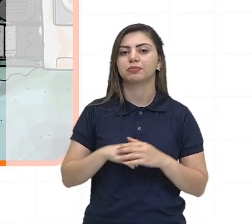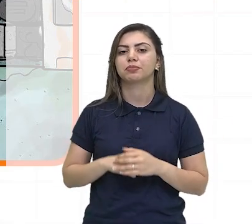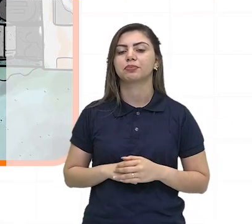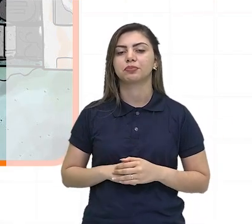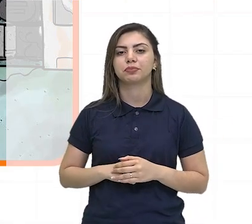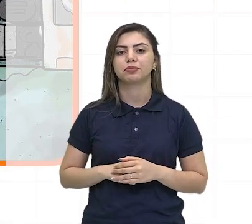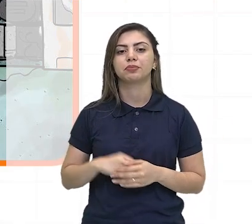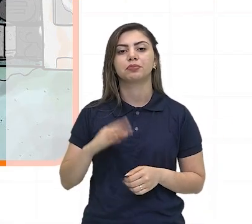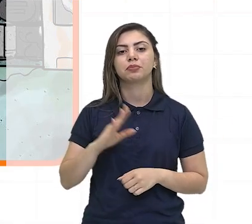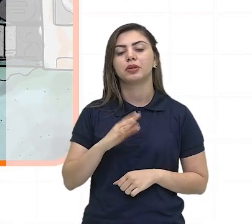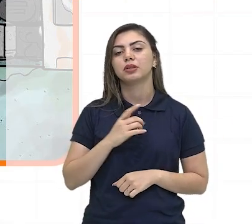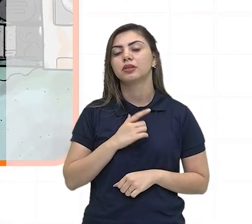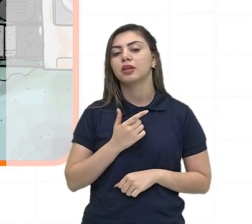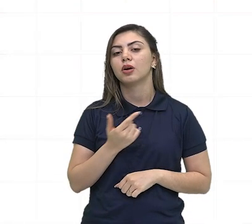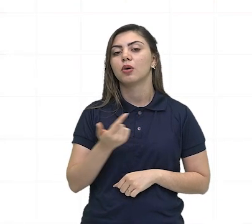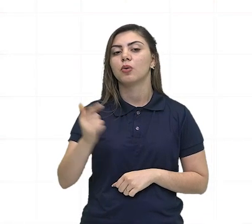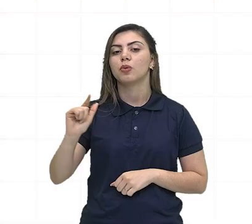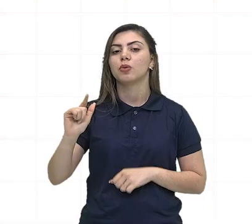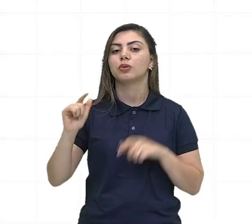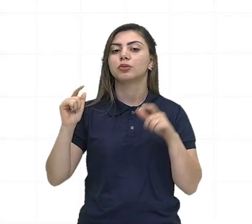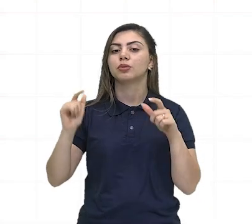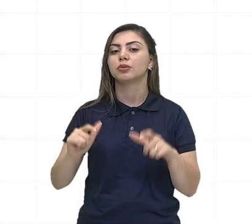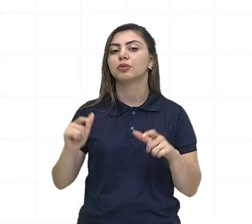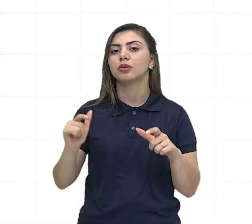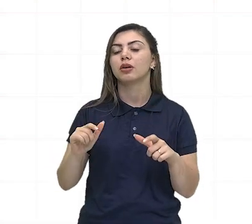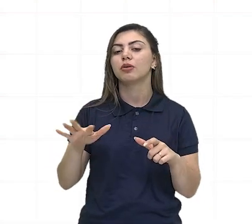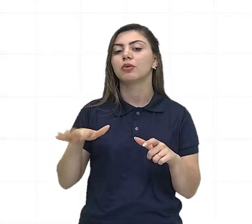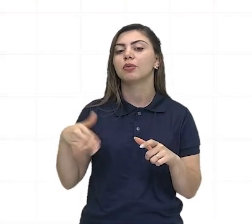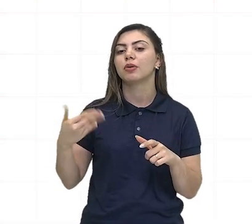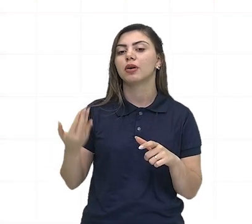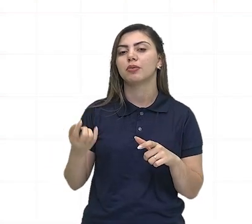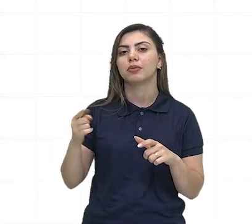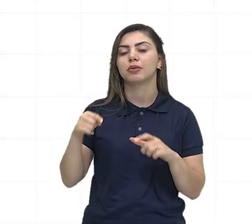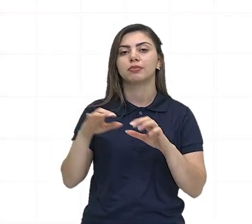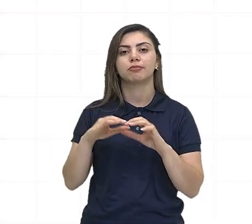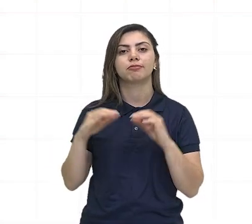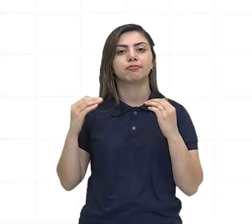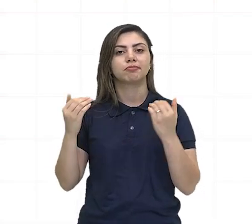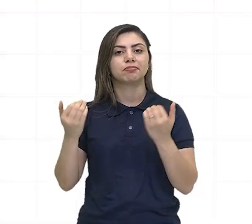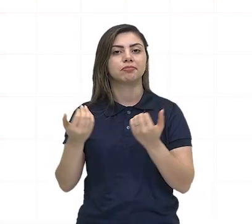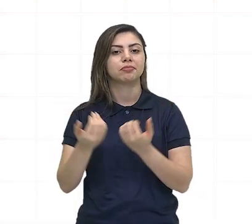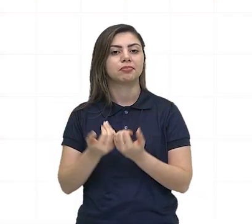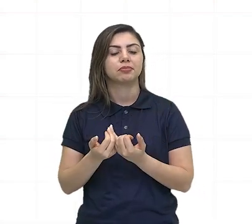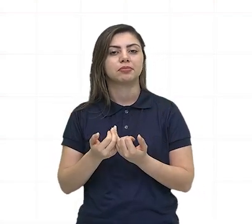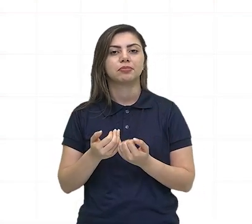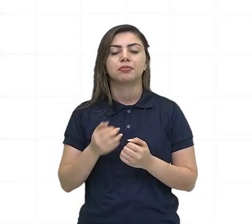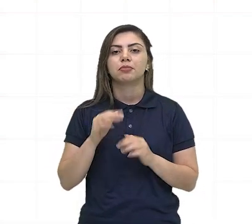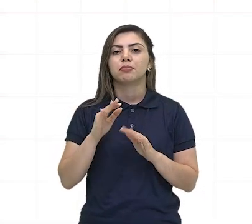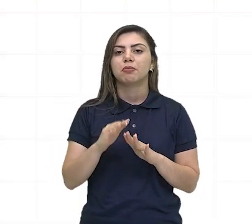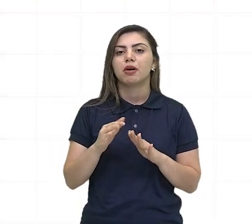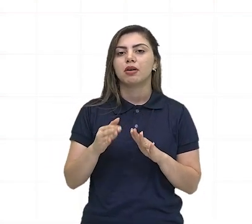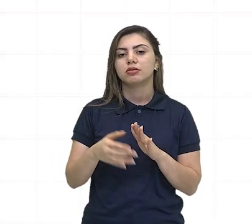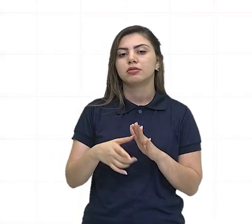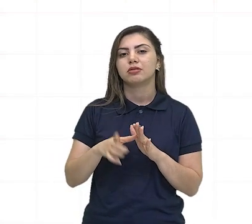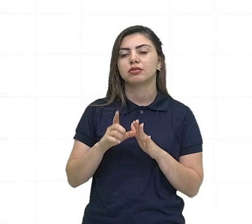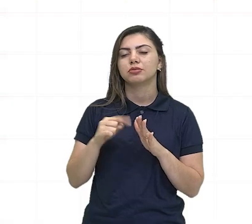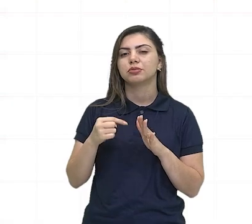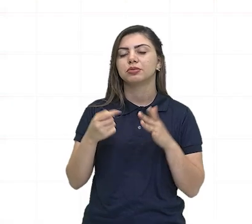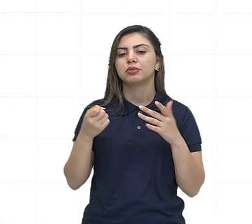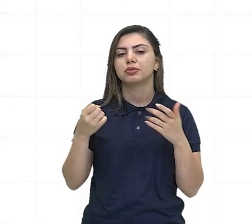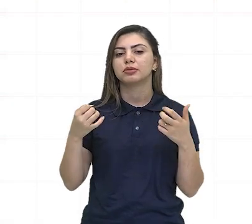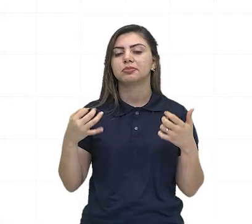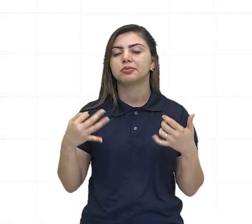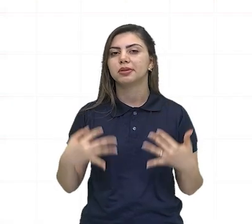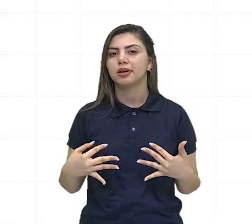temos um outro lugar de vivência, que é a comunidade. Mas antes de nós falarmos do lugar de